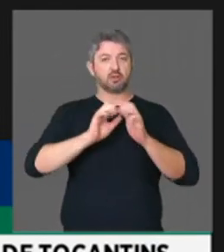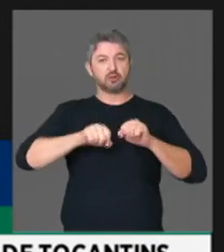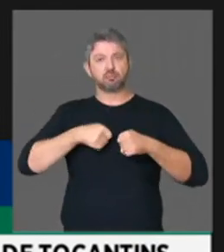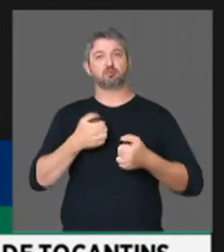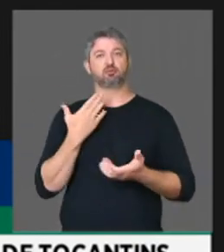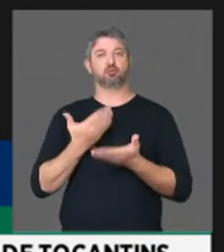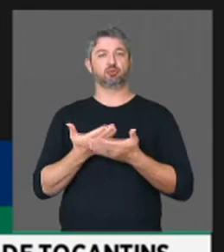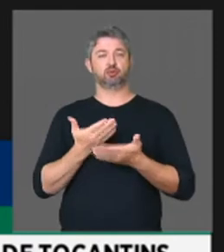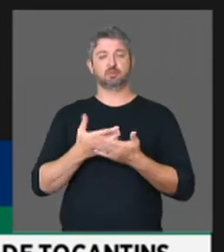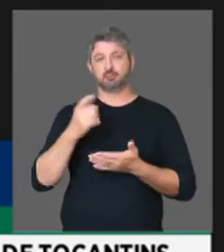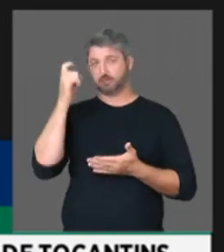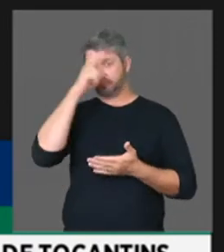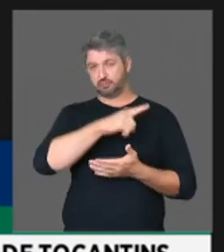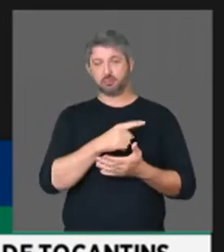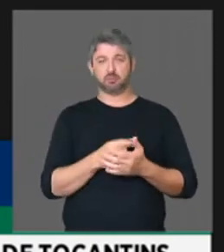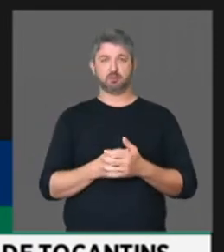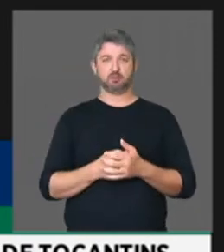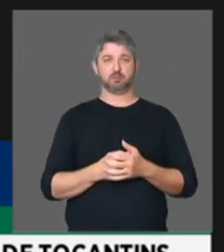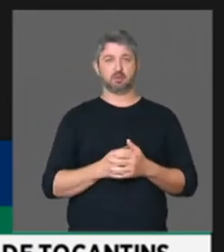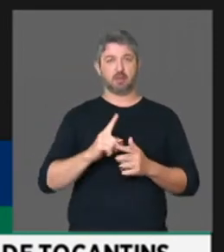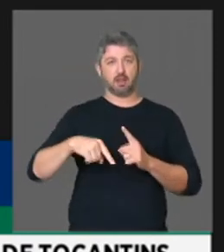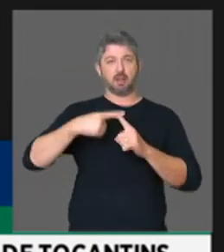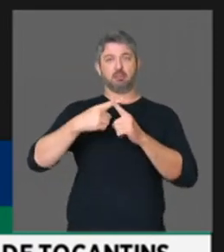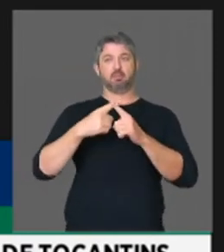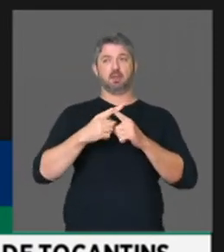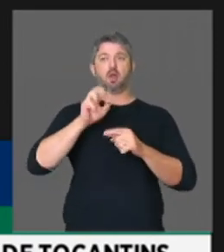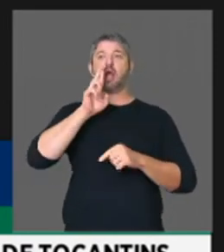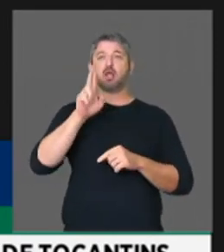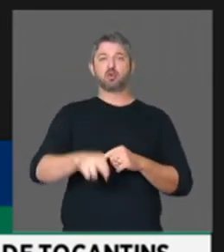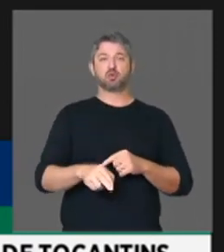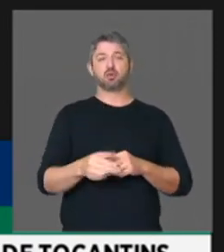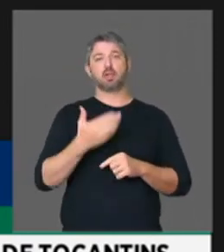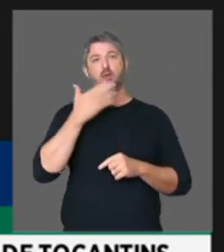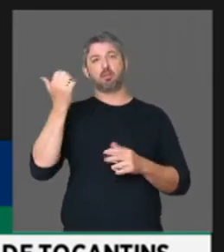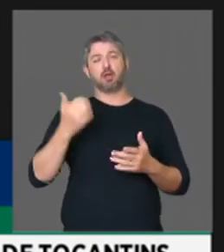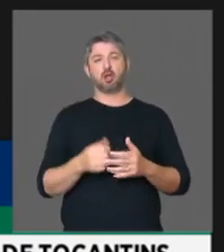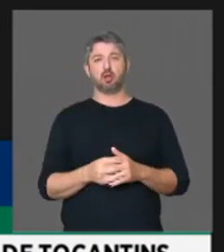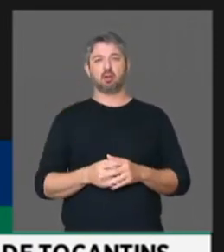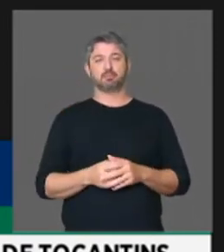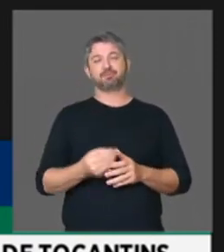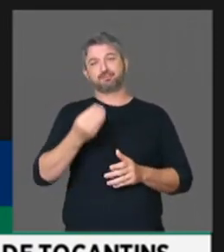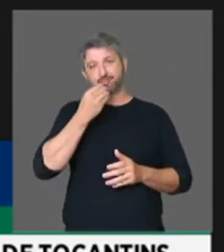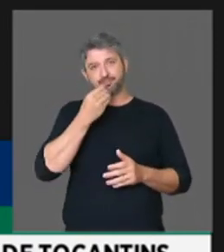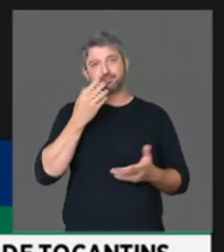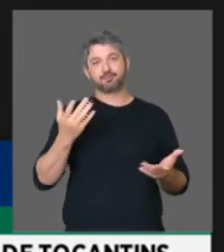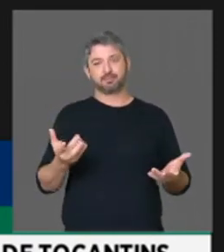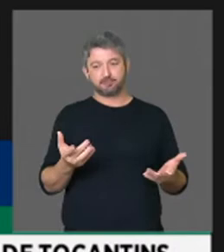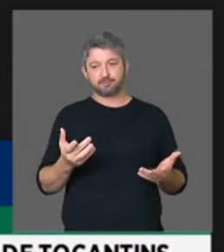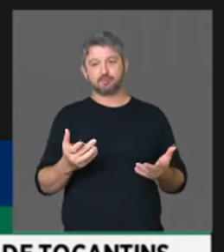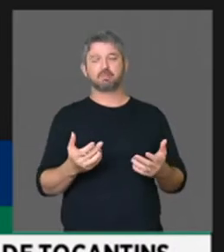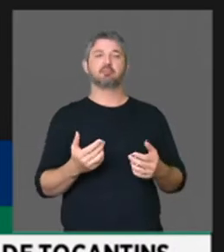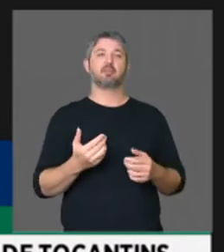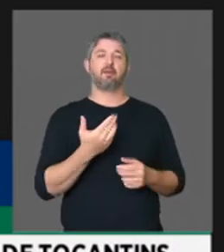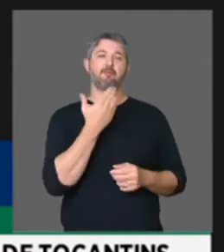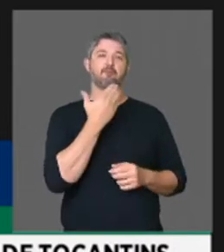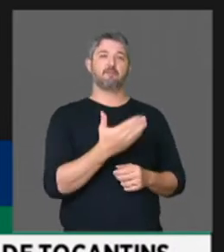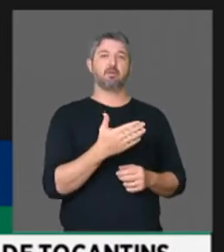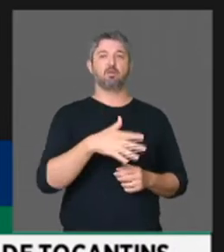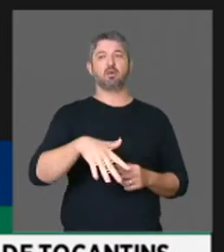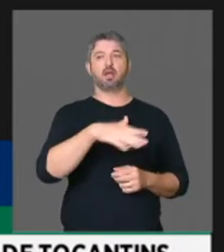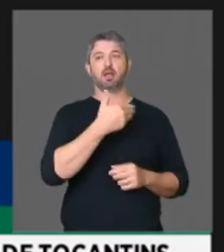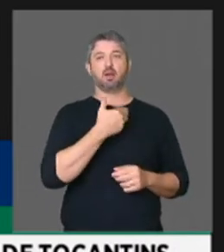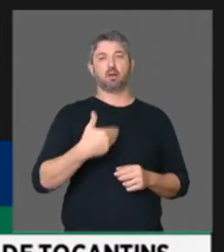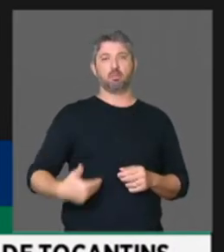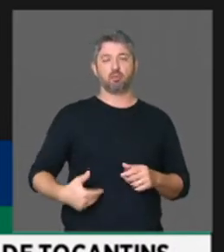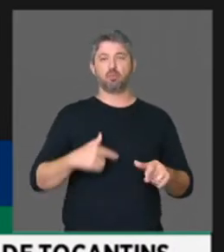tenham dificuldades a mais, com um resultado melhor, o que, obviamente, beneficiaria o setor público com o seu